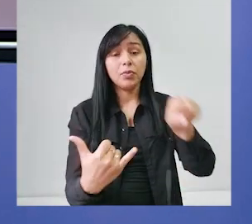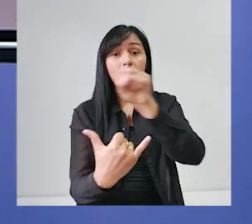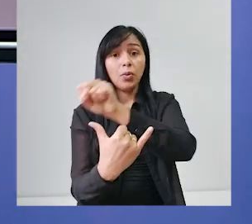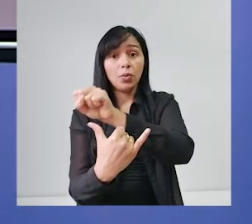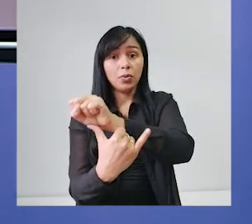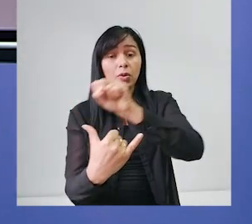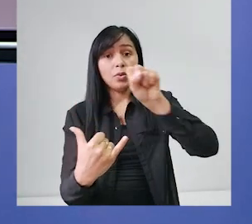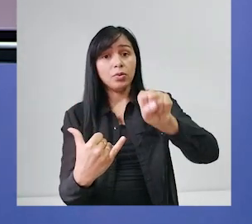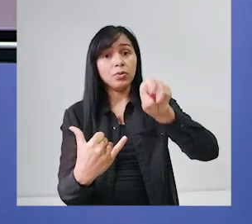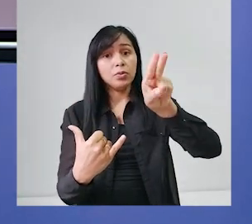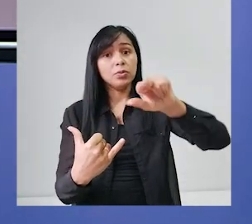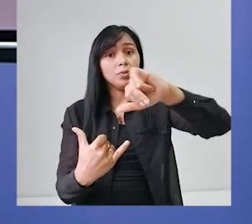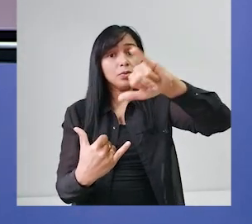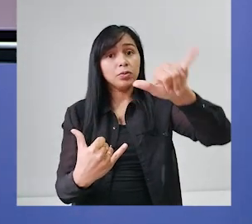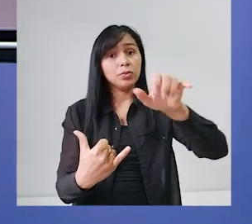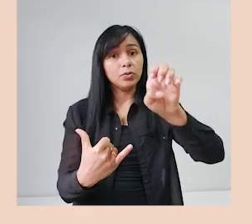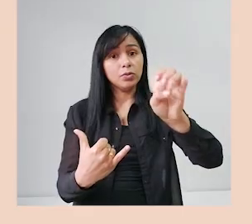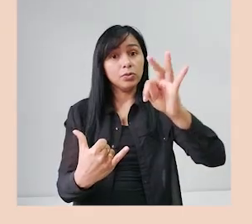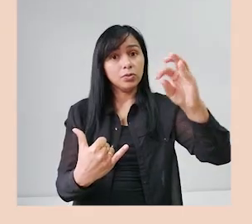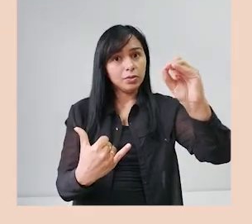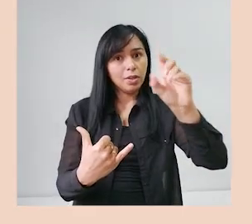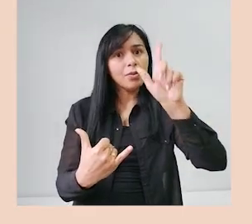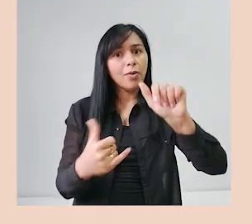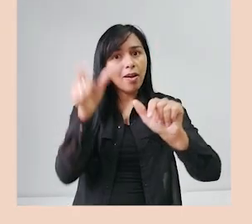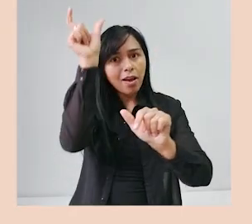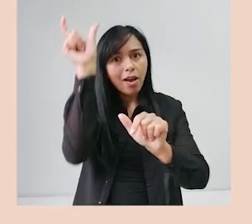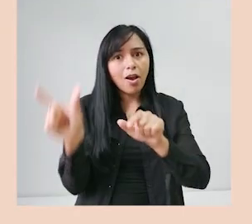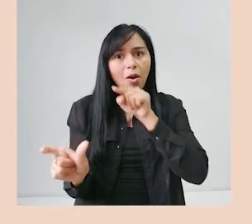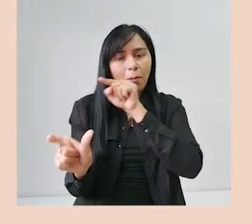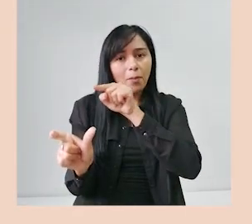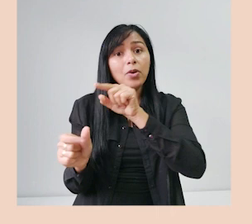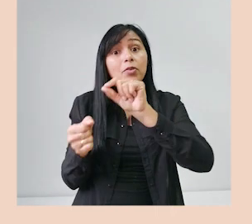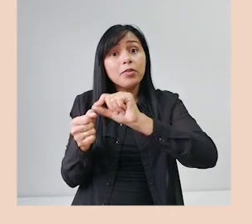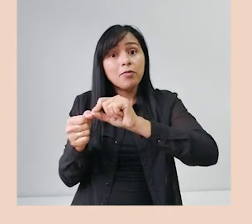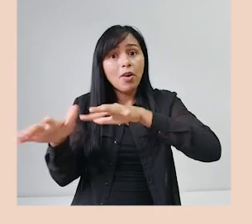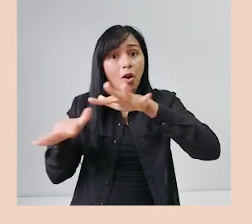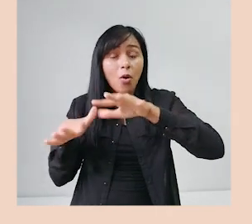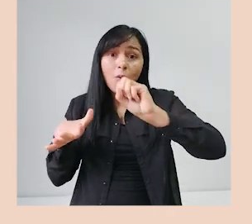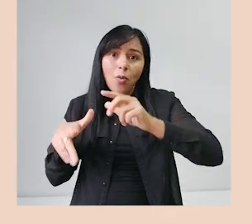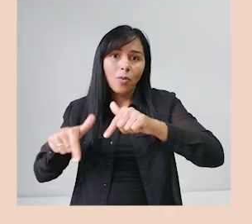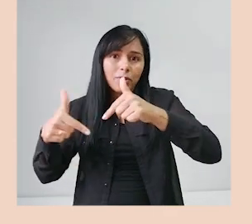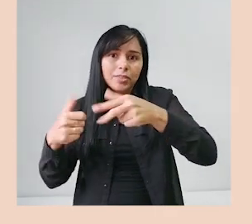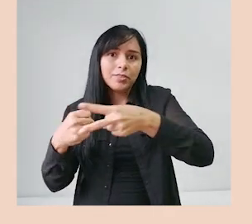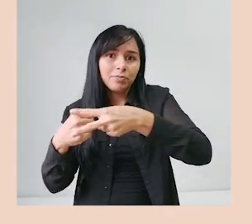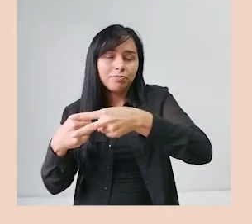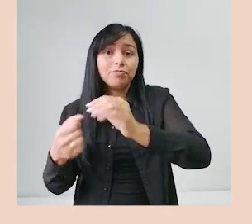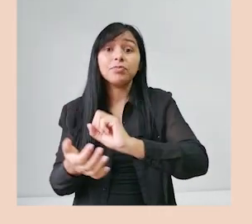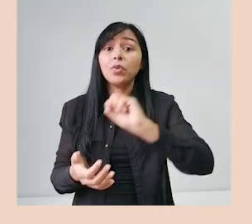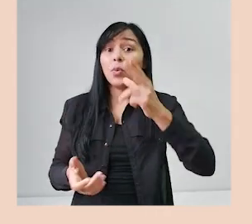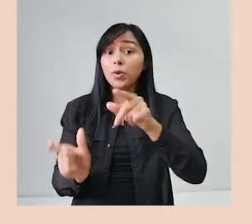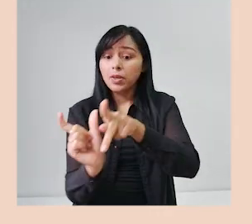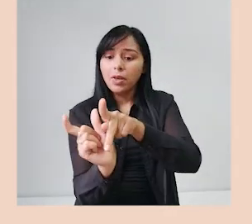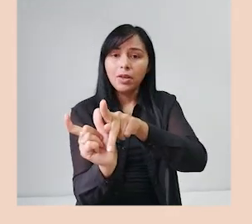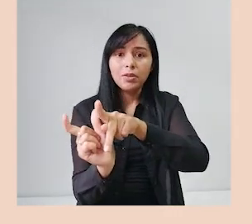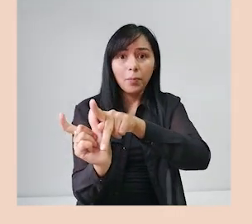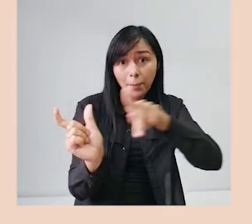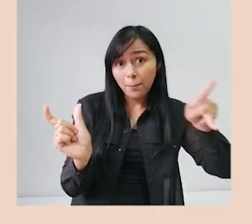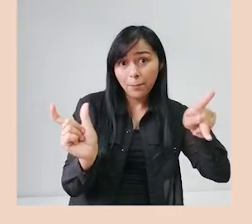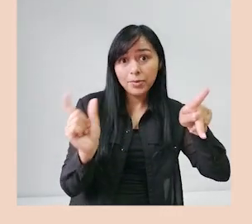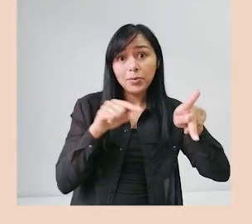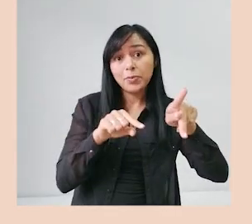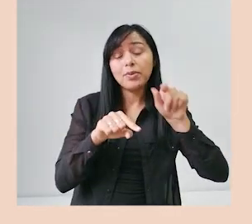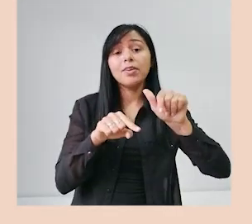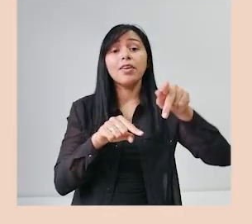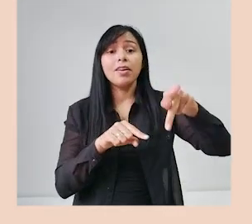é o elemento que executa ou sofre ação expressa pelo verbo dentro do enunciado enquanto que o predicado